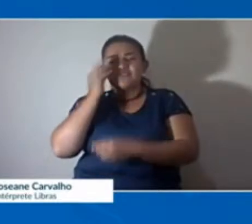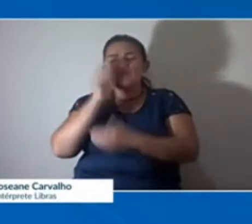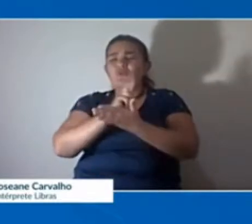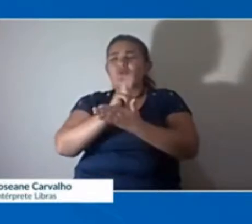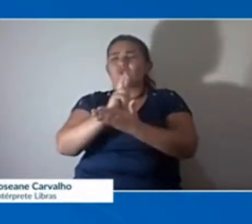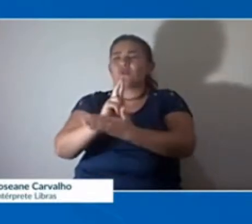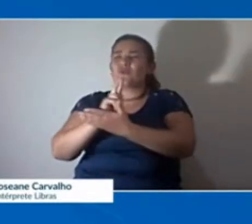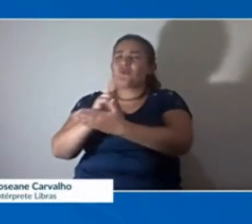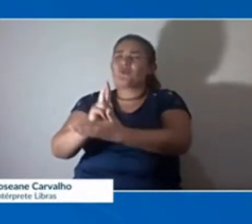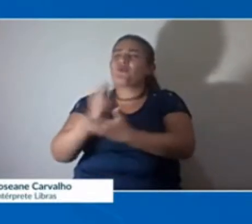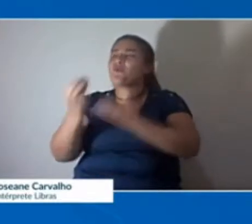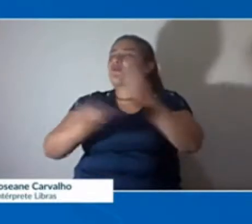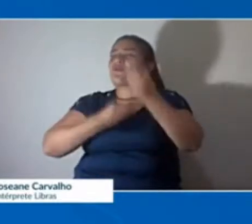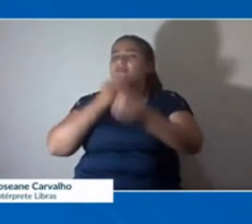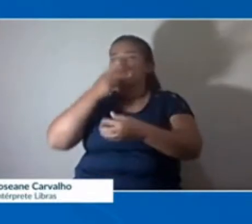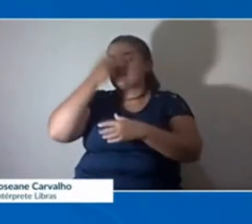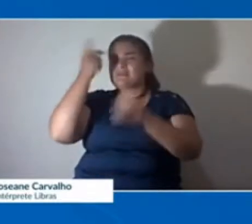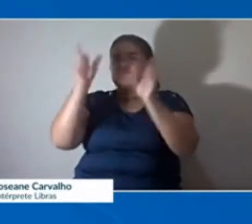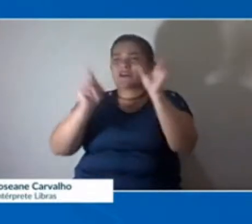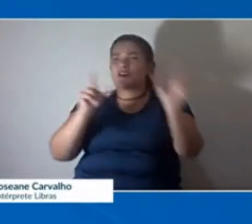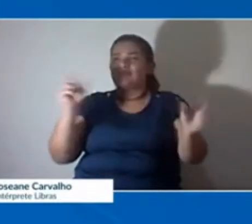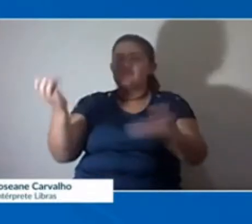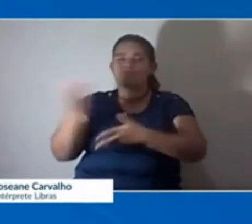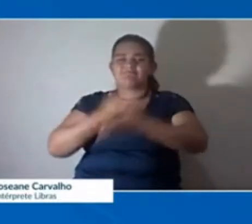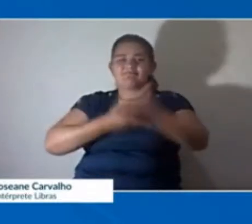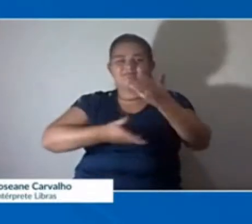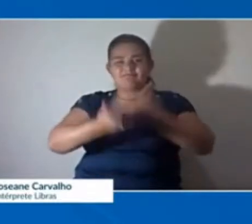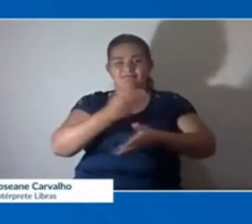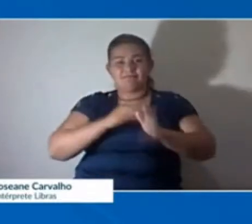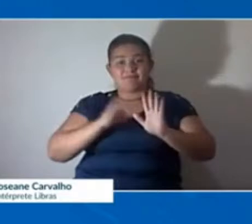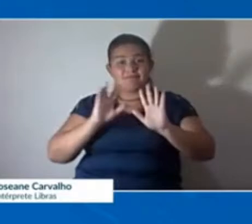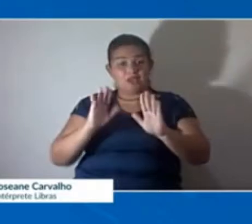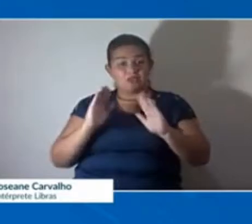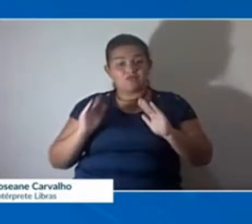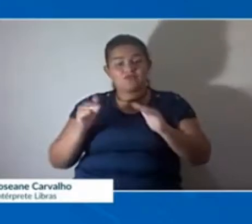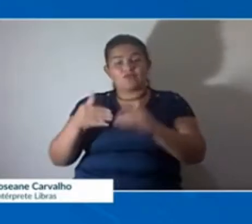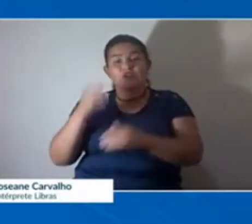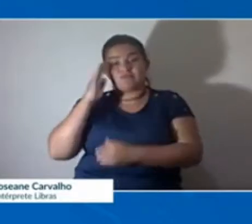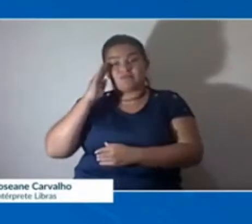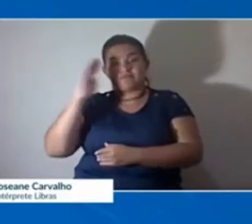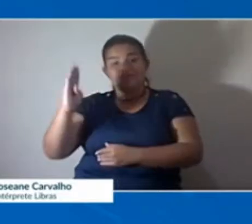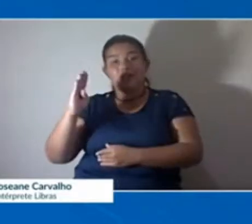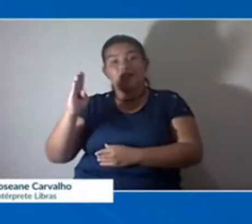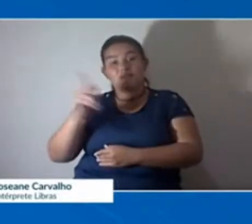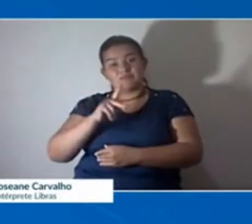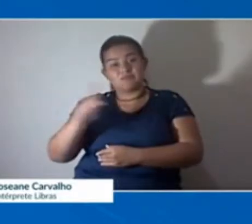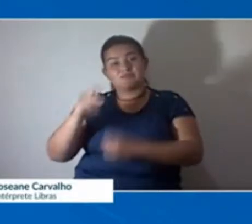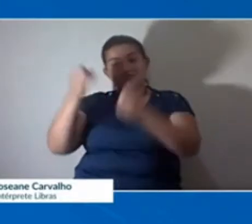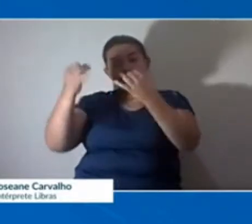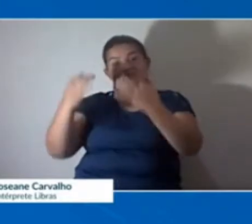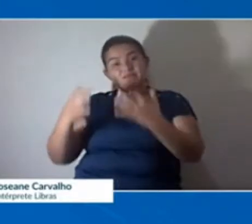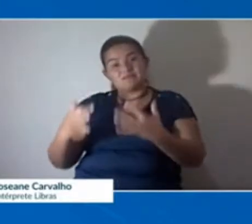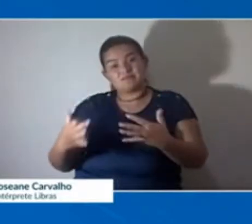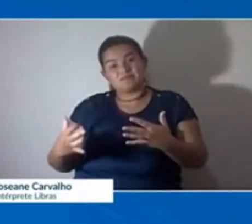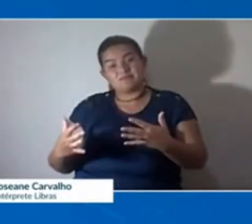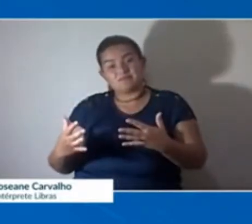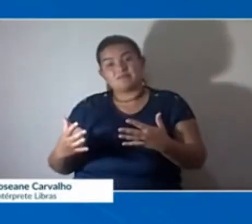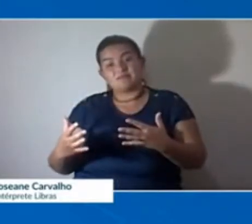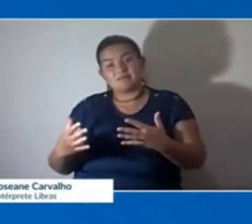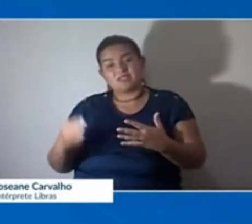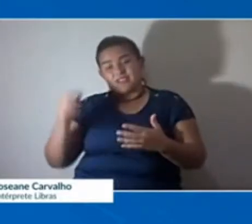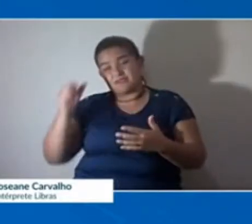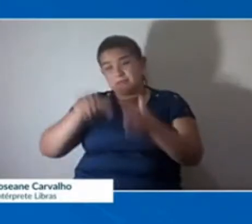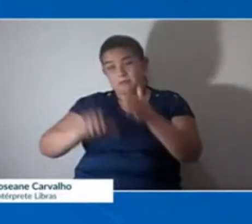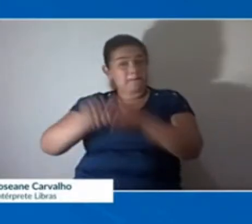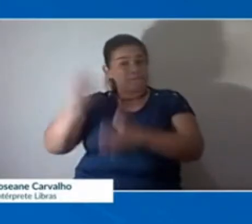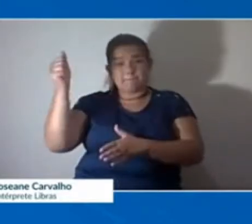pessoas podiam interagir mais. O nosso foco principal é, como a professora falou, desde o começo, desde a primeira mostra, desde quando a gente